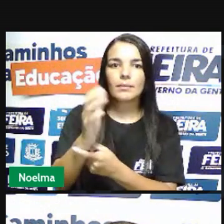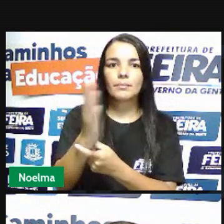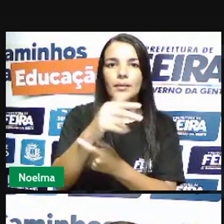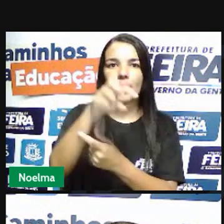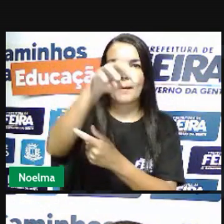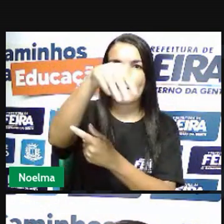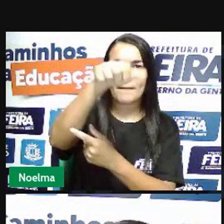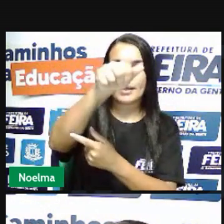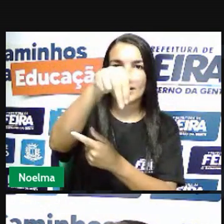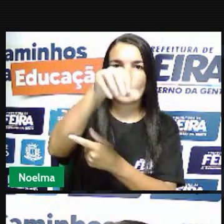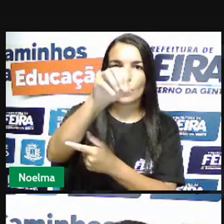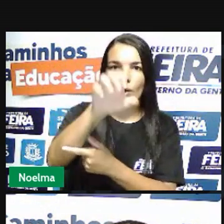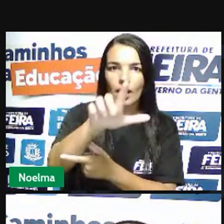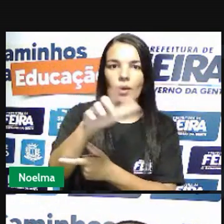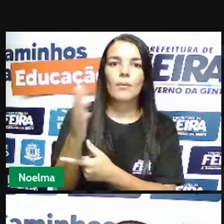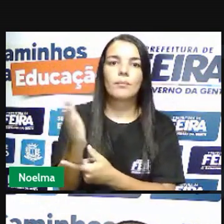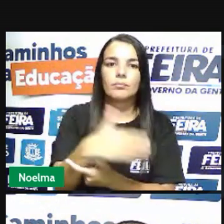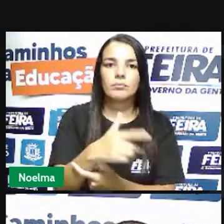de Deus.